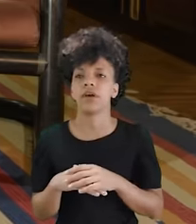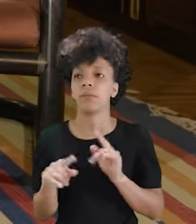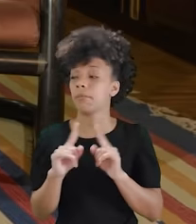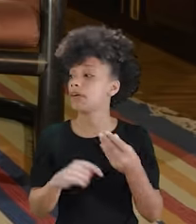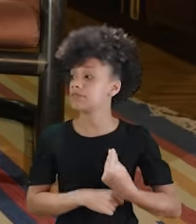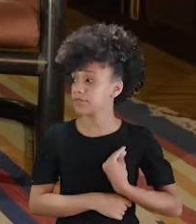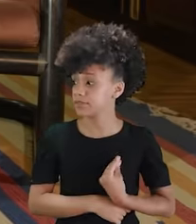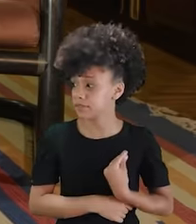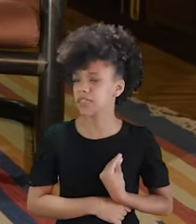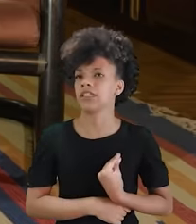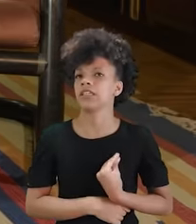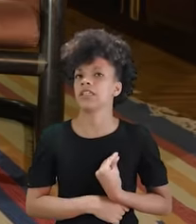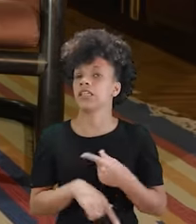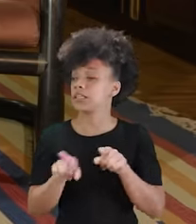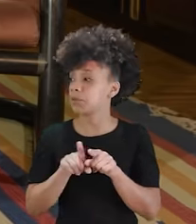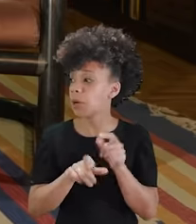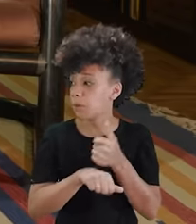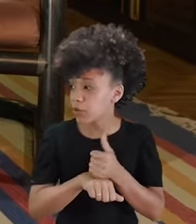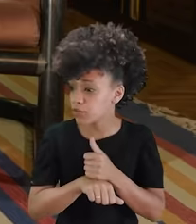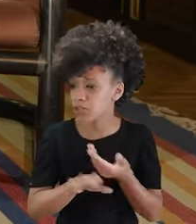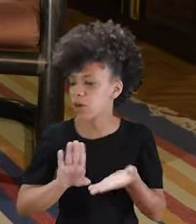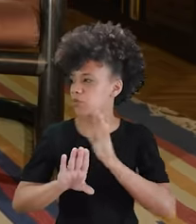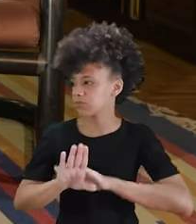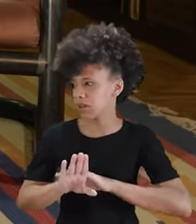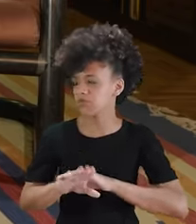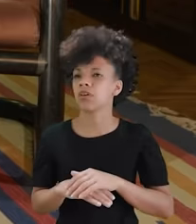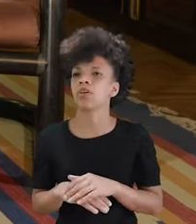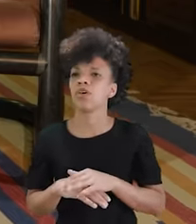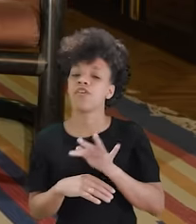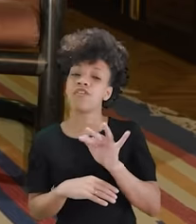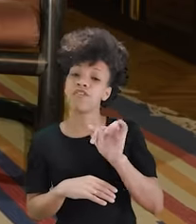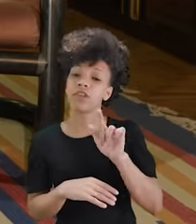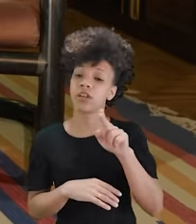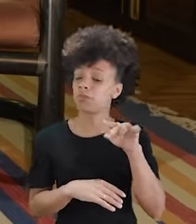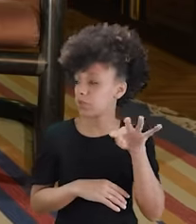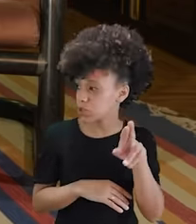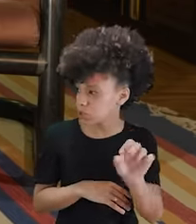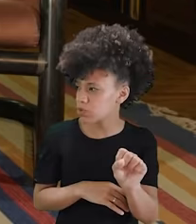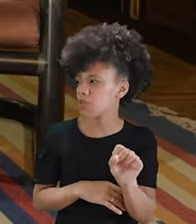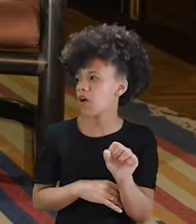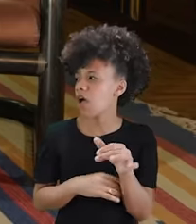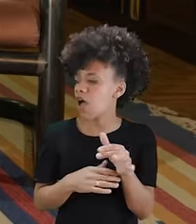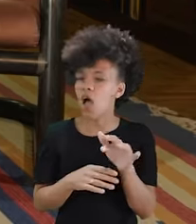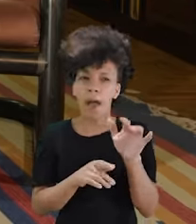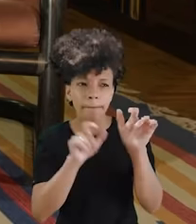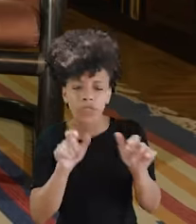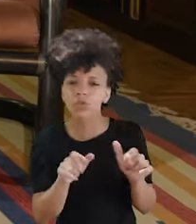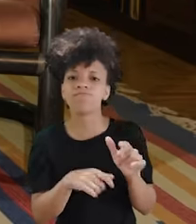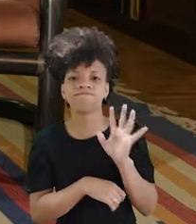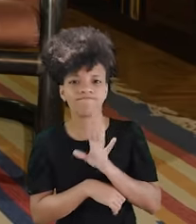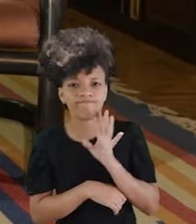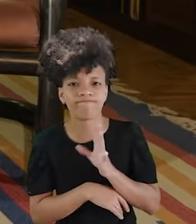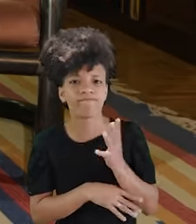Cruzeiro São vivia a questão profissional por trás os filipinos Eles são muito é um